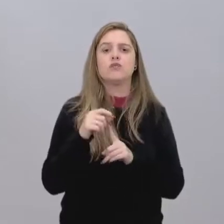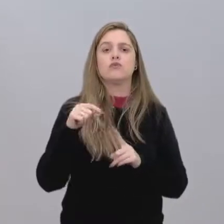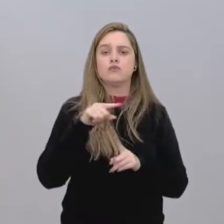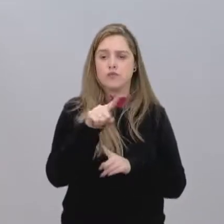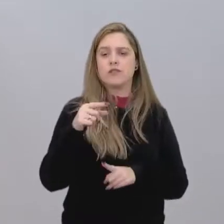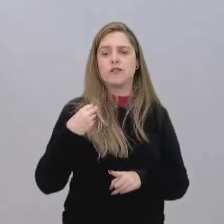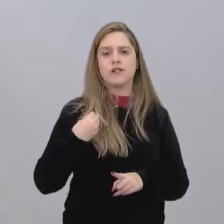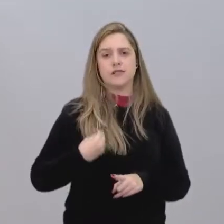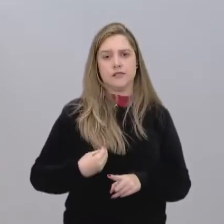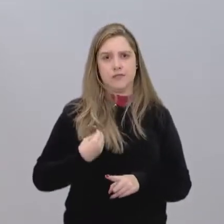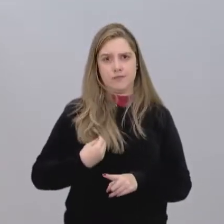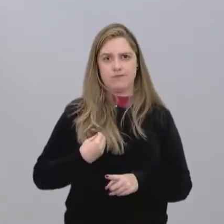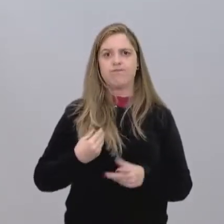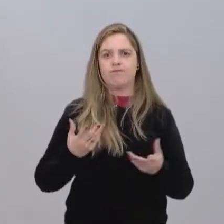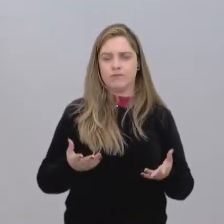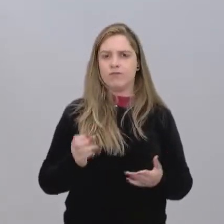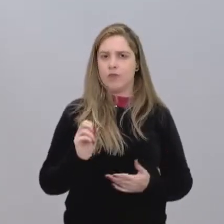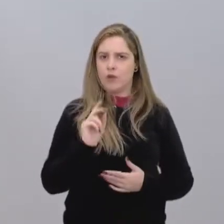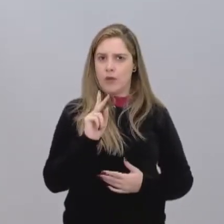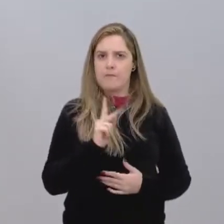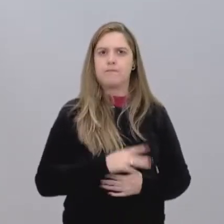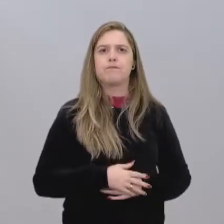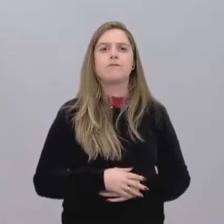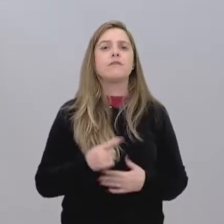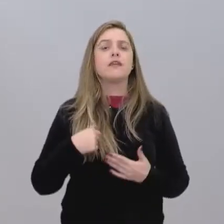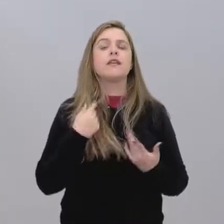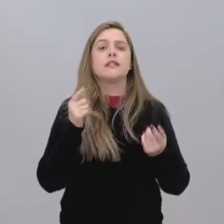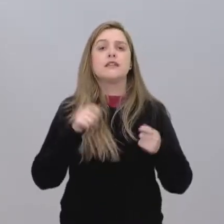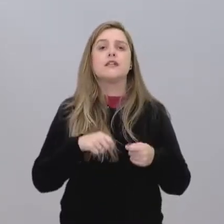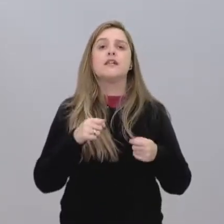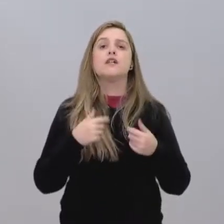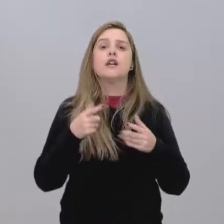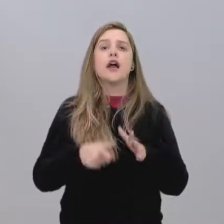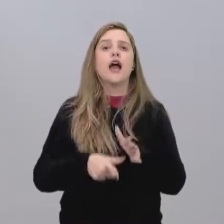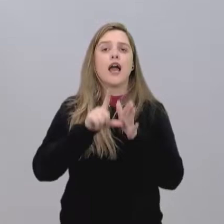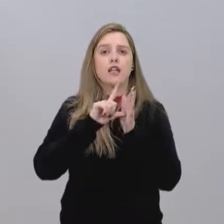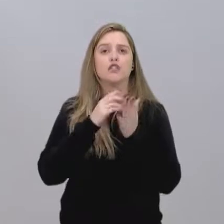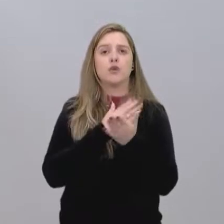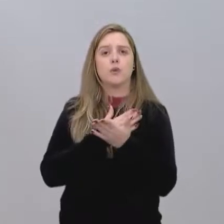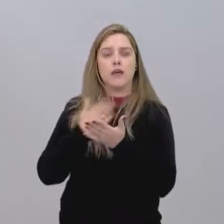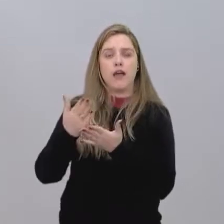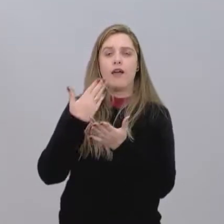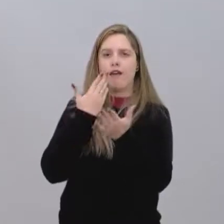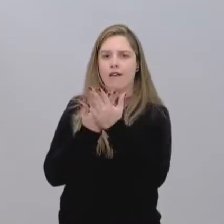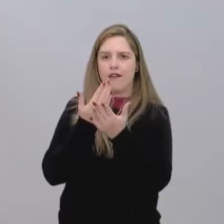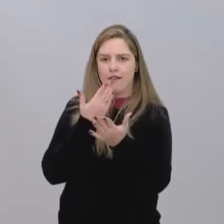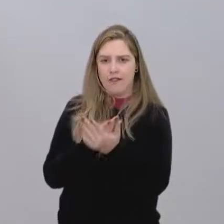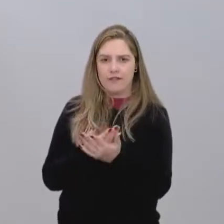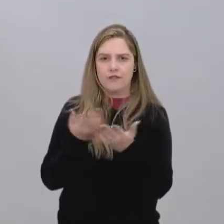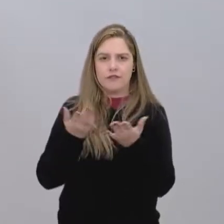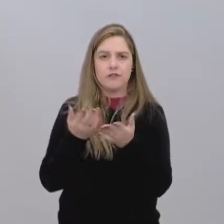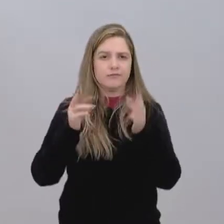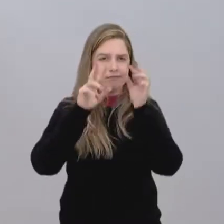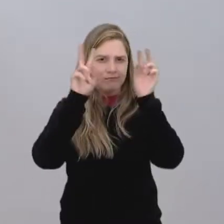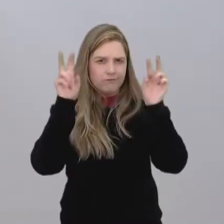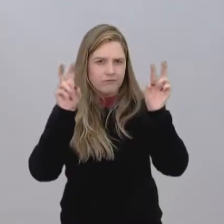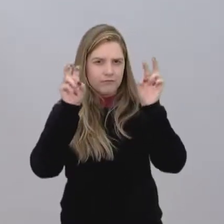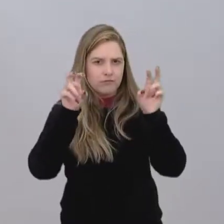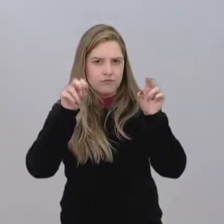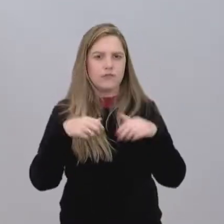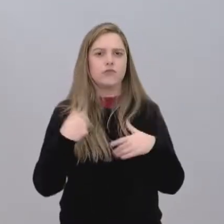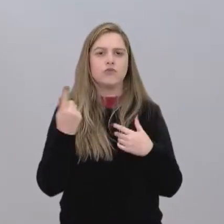estão inseridos, ok? E aí, antes da gente começar a nossa aula especificamente a respeito